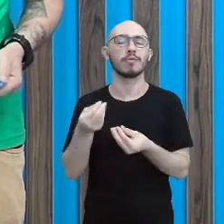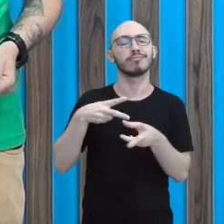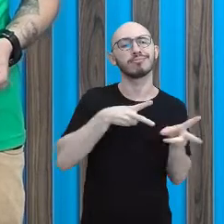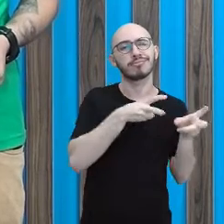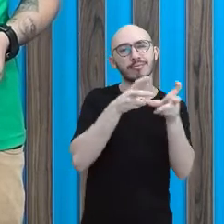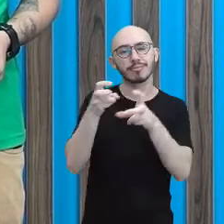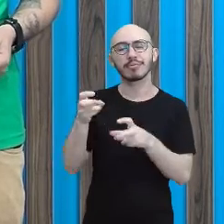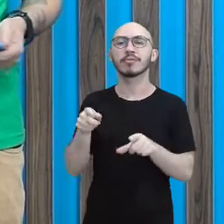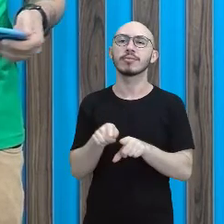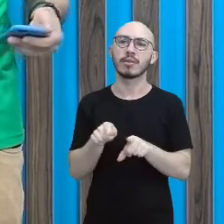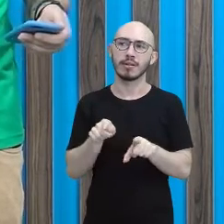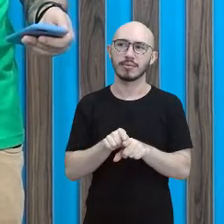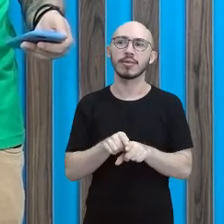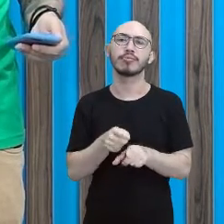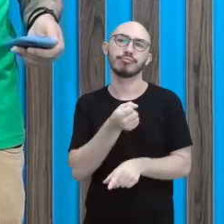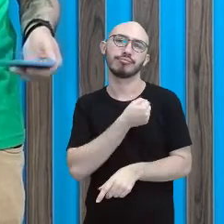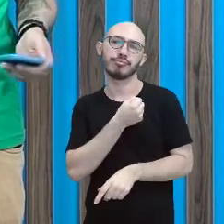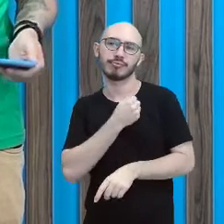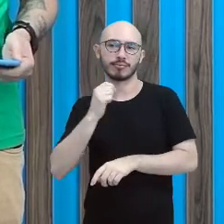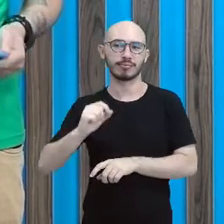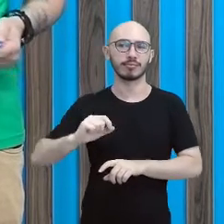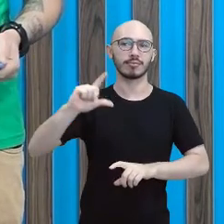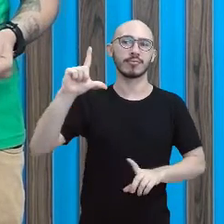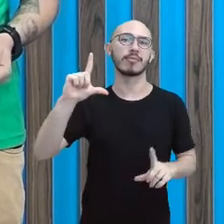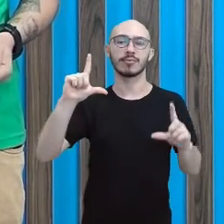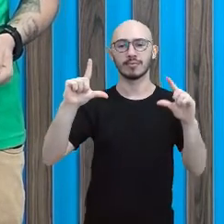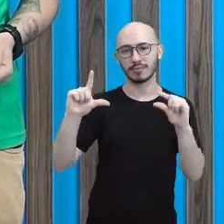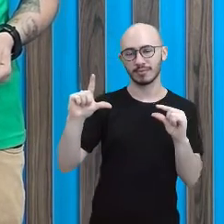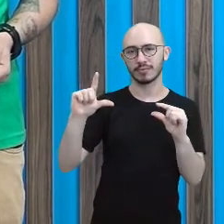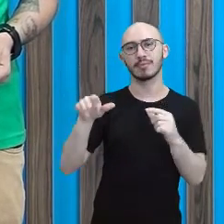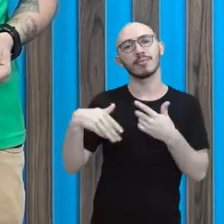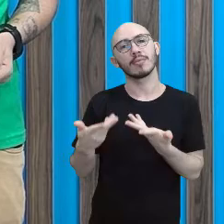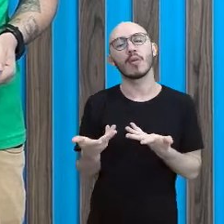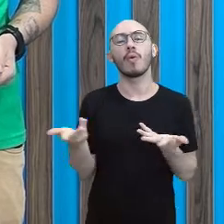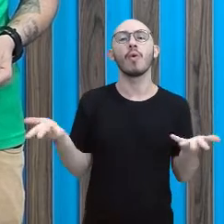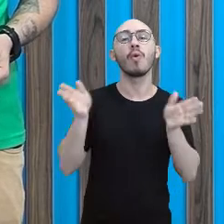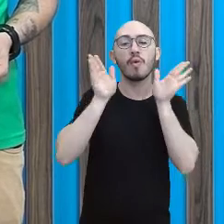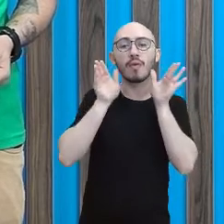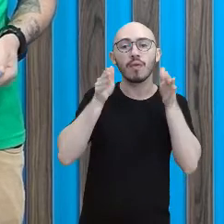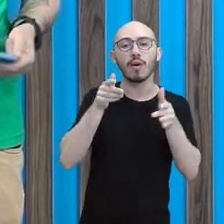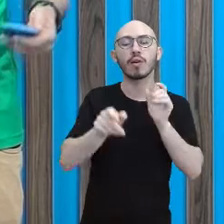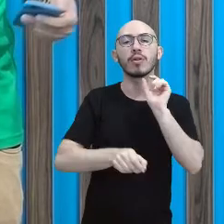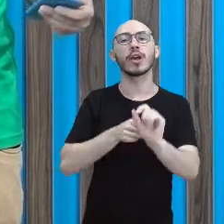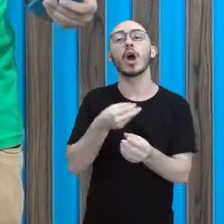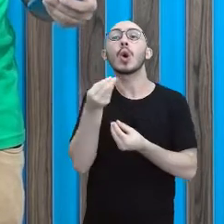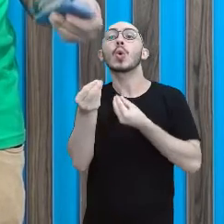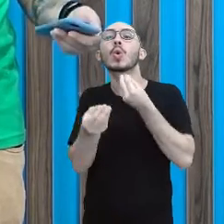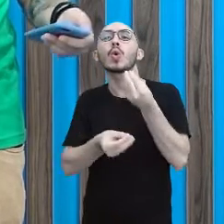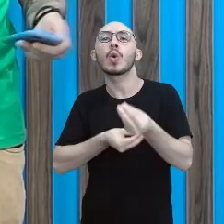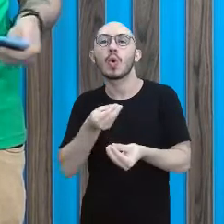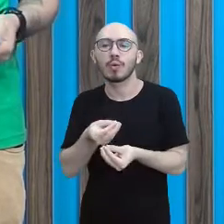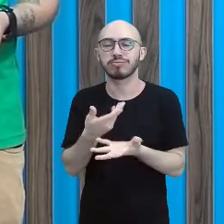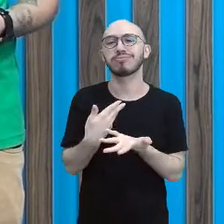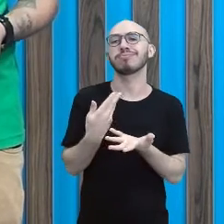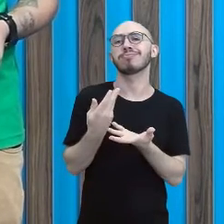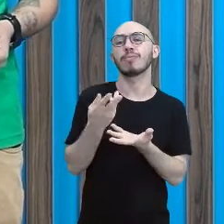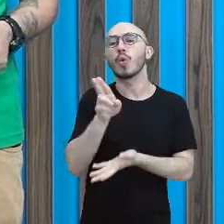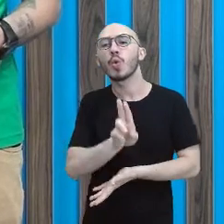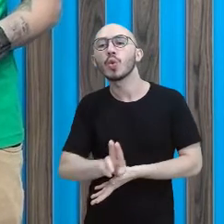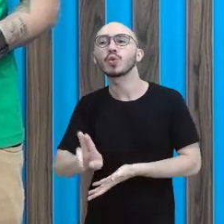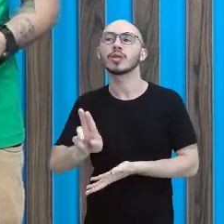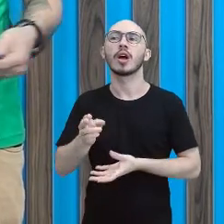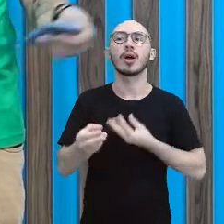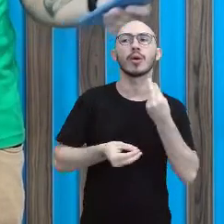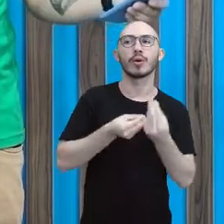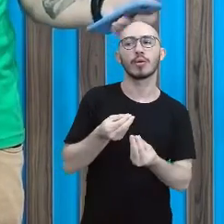enxergando esses números grandes e esses números pequenos. Na verdade, a gente vai se preocupar em manipular esses números grandes e esses números pequenos, ou